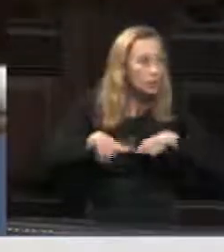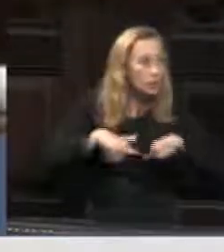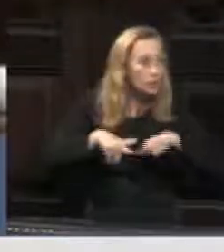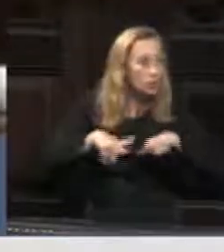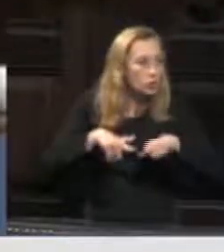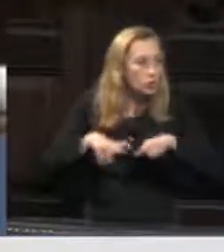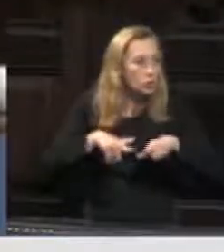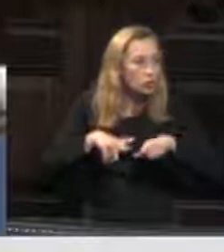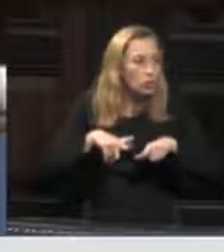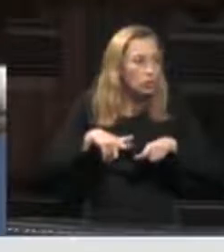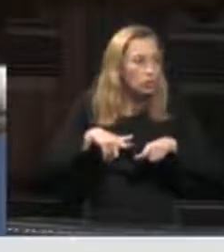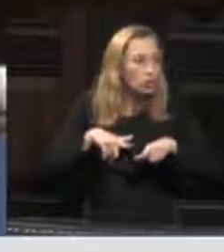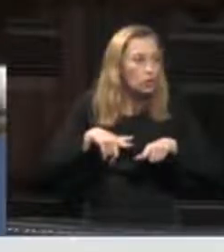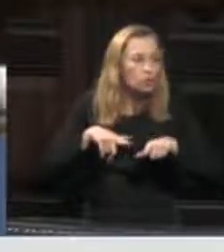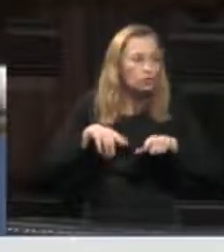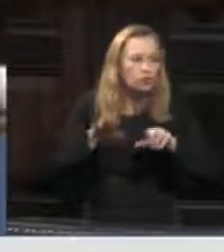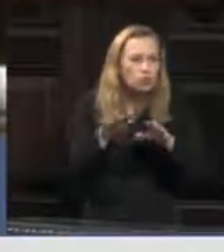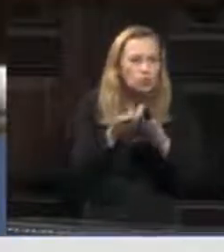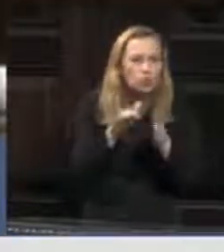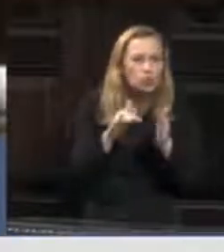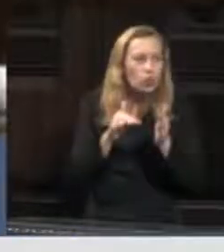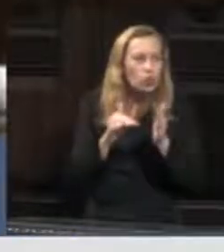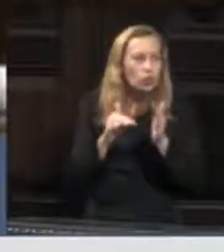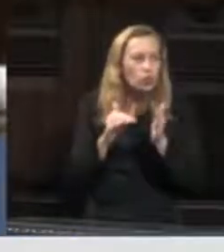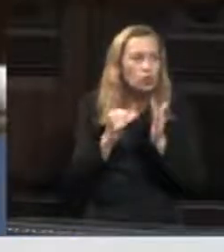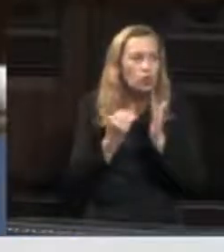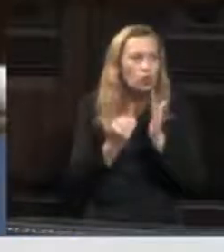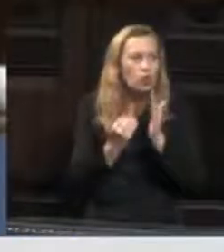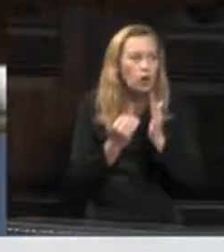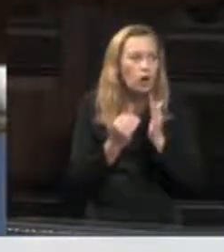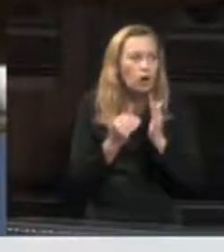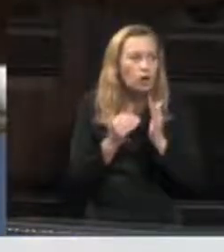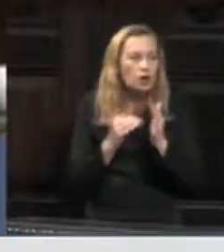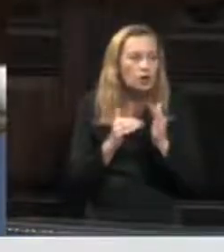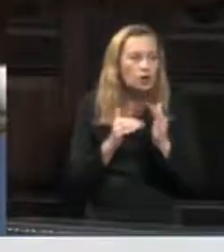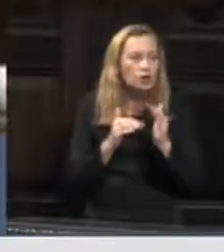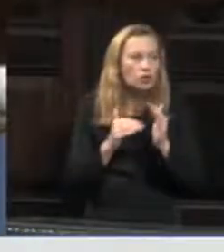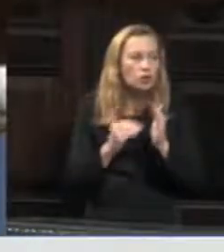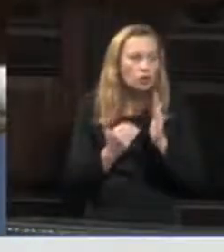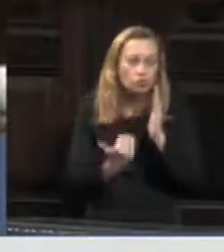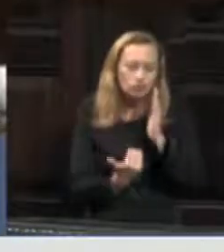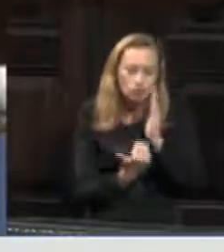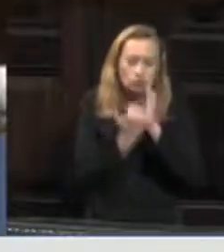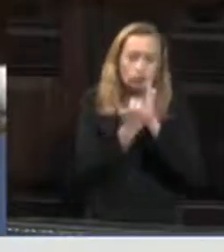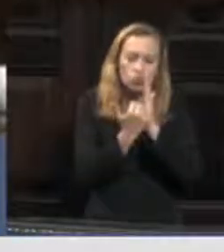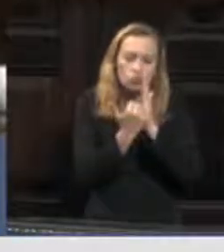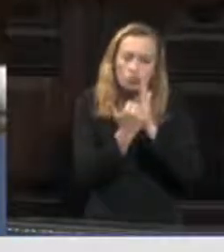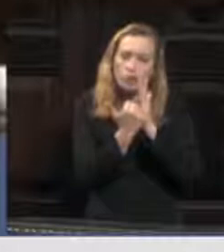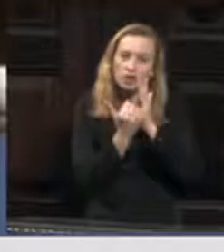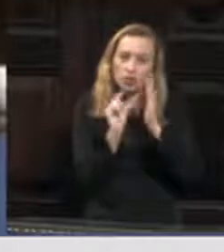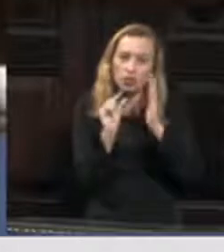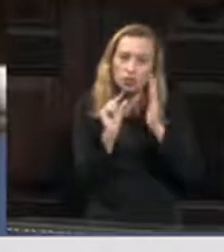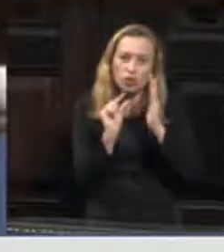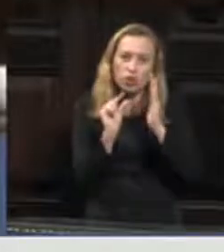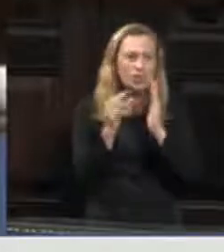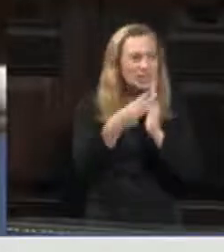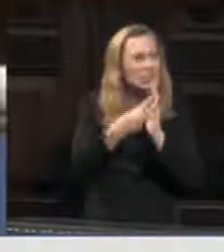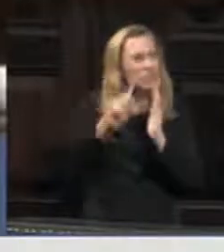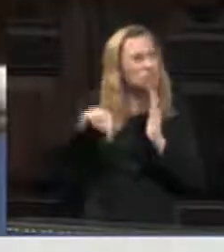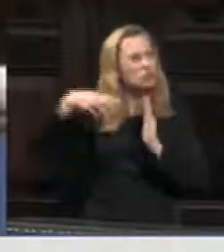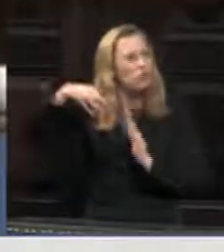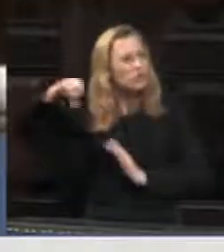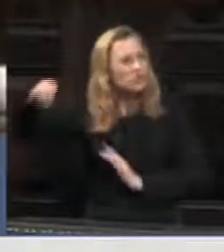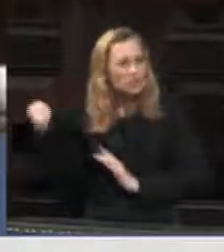nível mais alto cujo nível mais elevado me corrija o deputado waldeck se eu não me engano e três mil novecentos reais